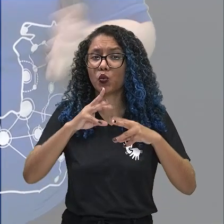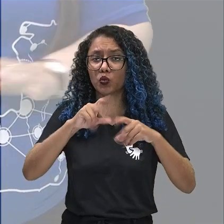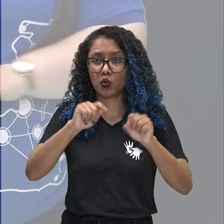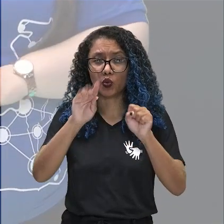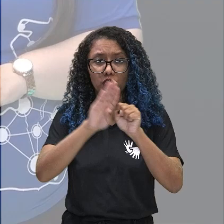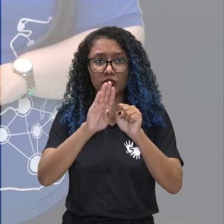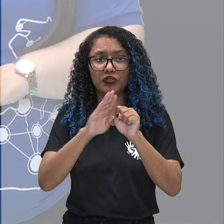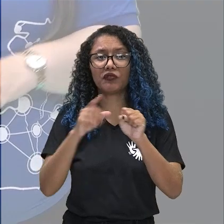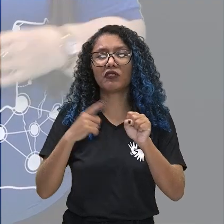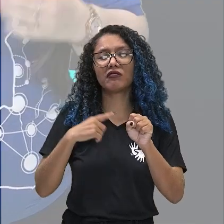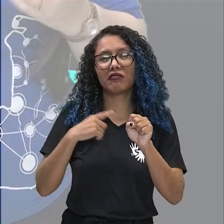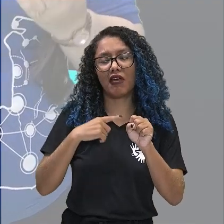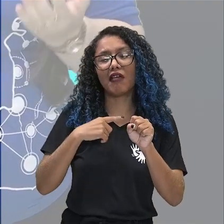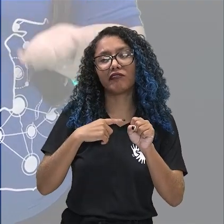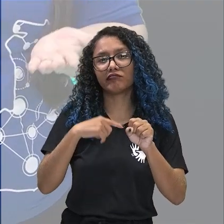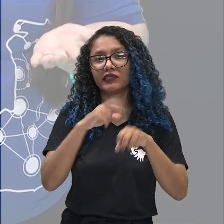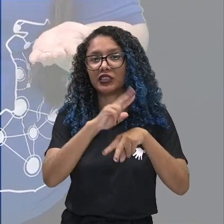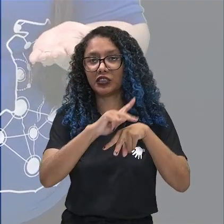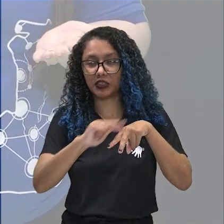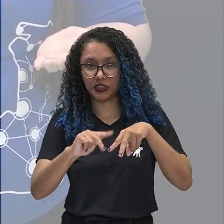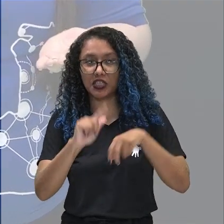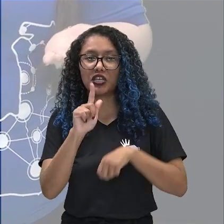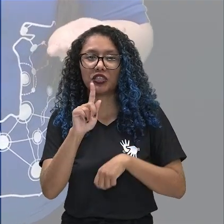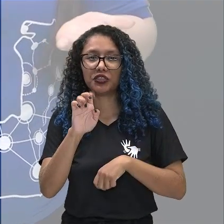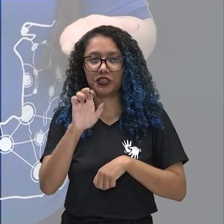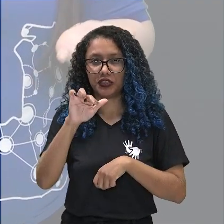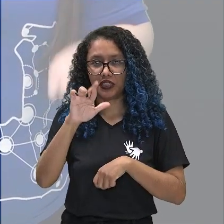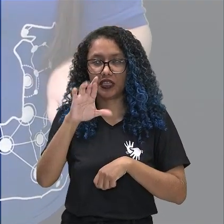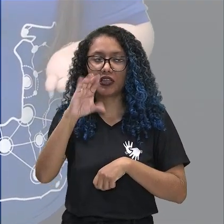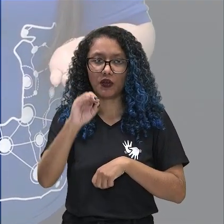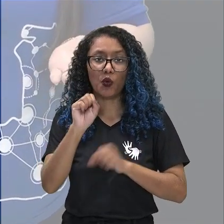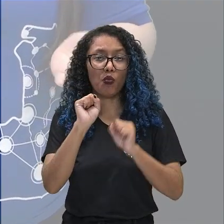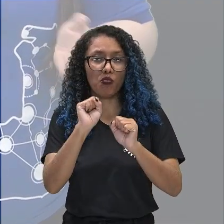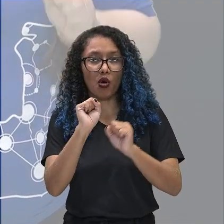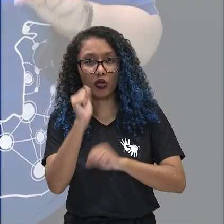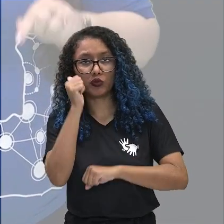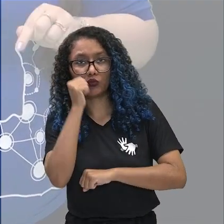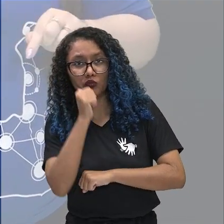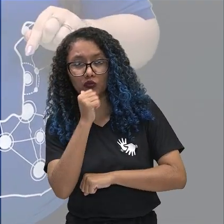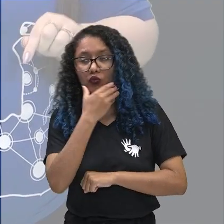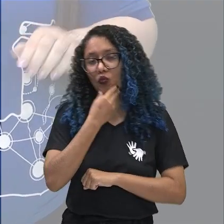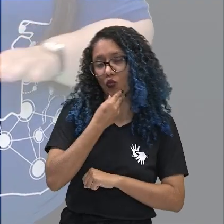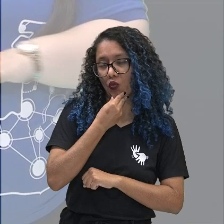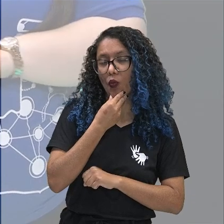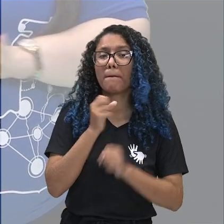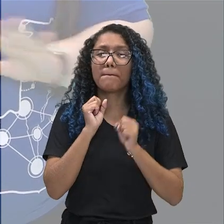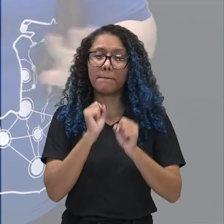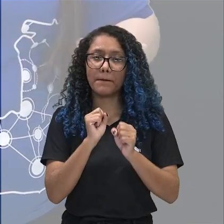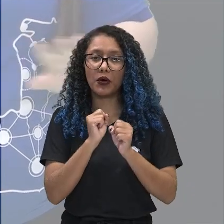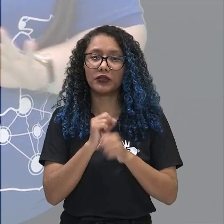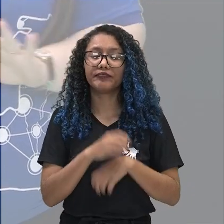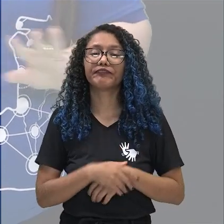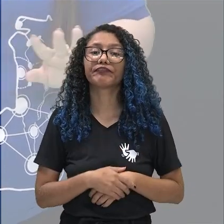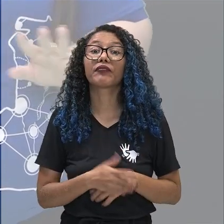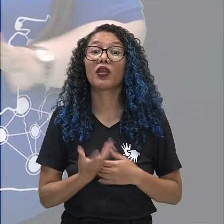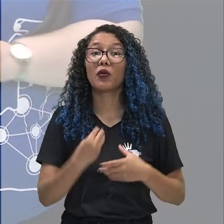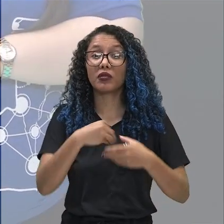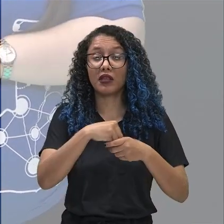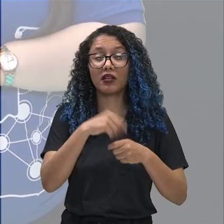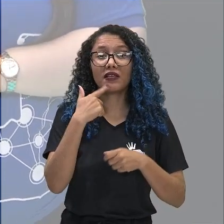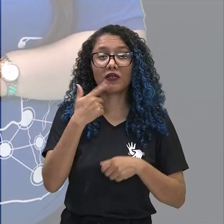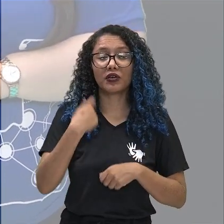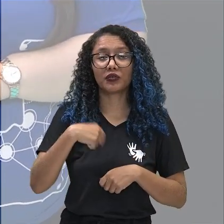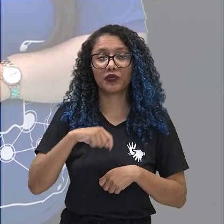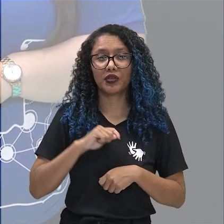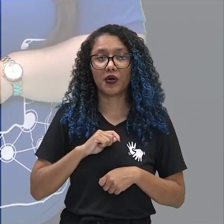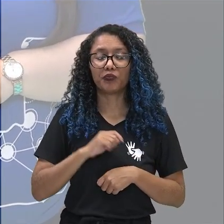no espanhol pode ser masculino ou feminino. Em espanhol, não existe